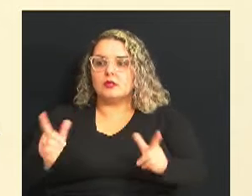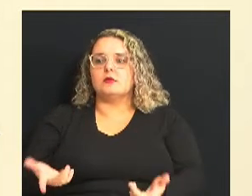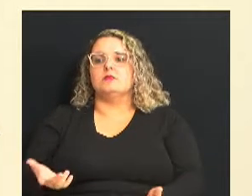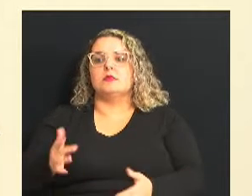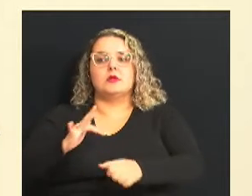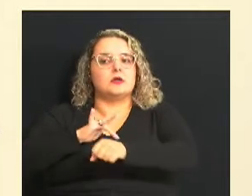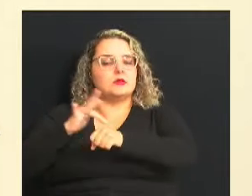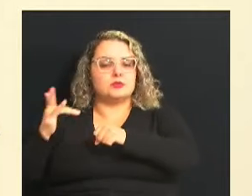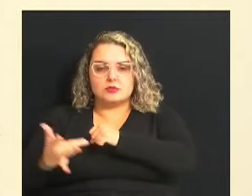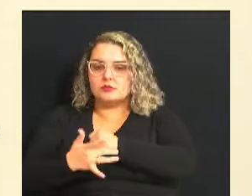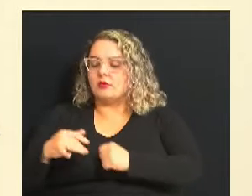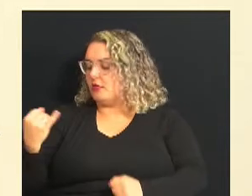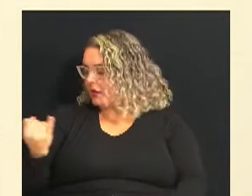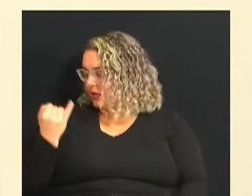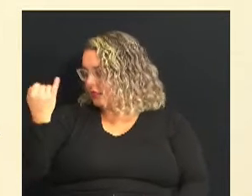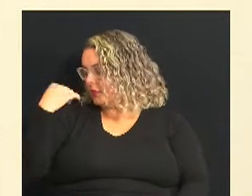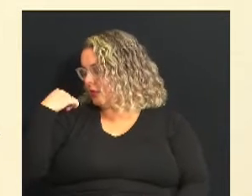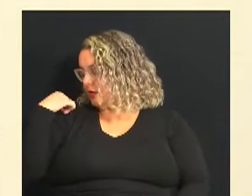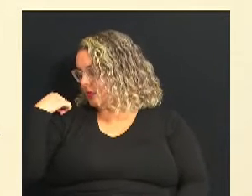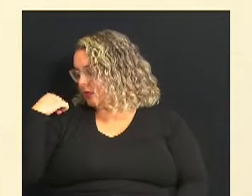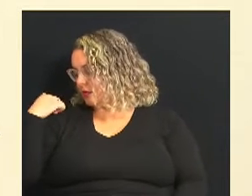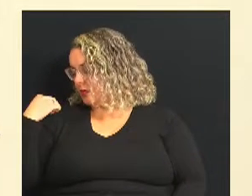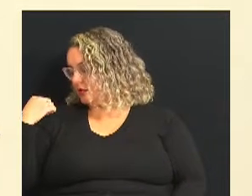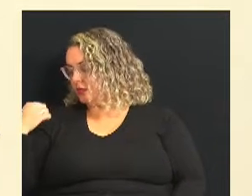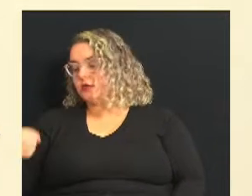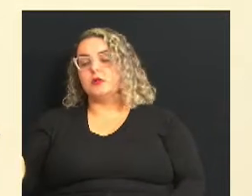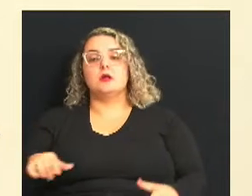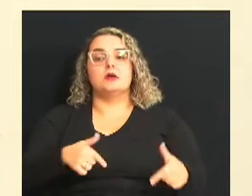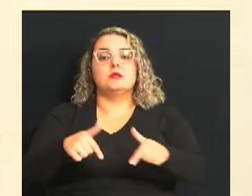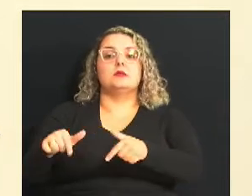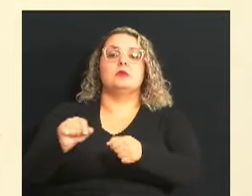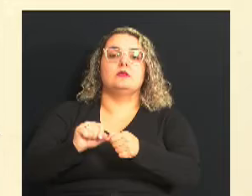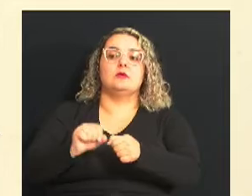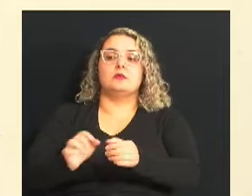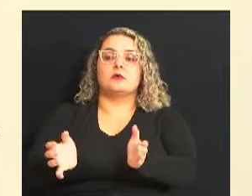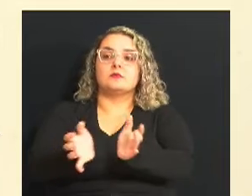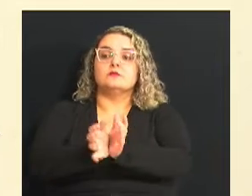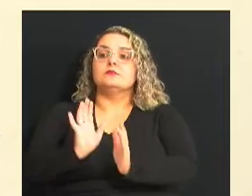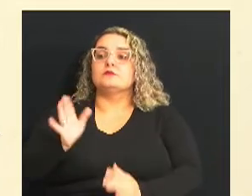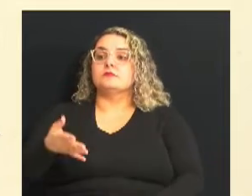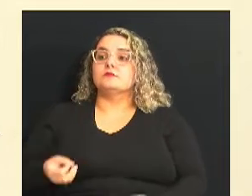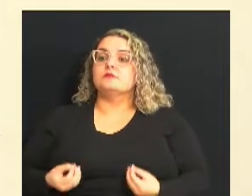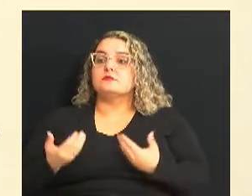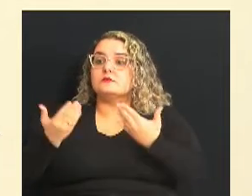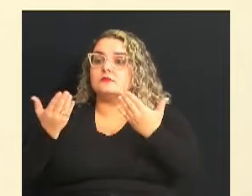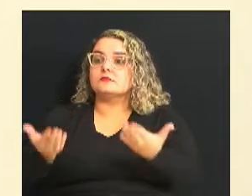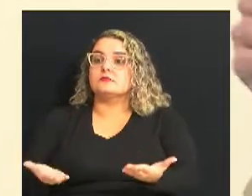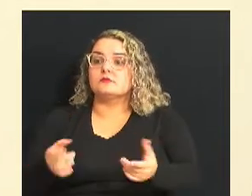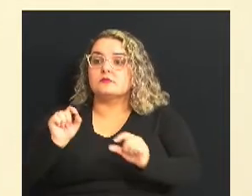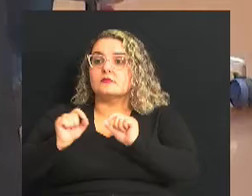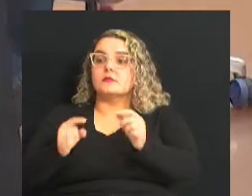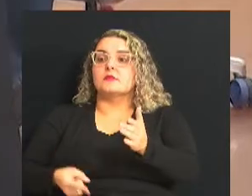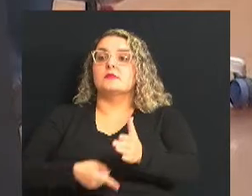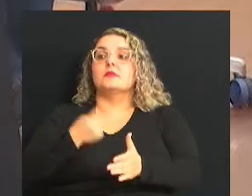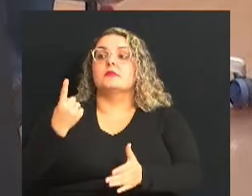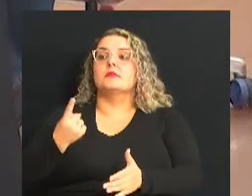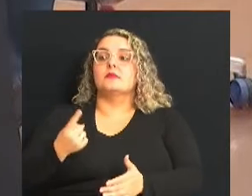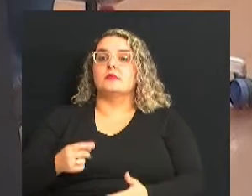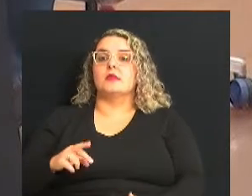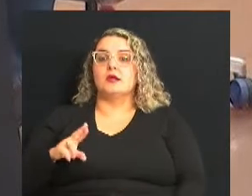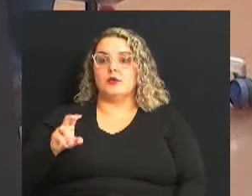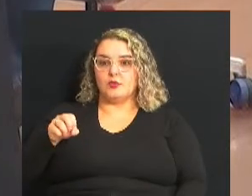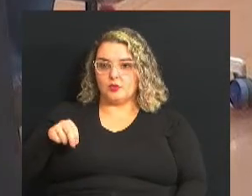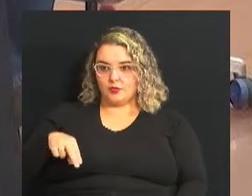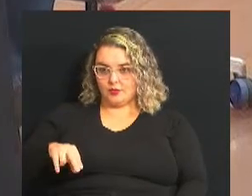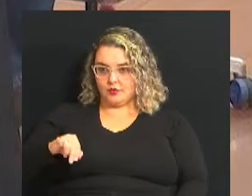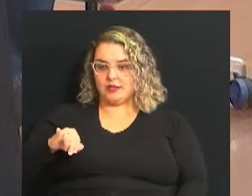Então é muito importante esse trabalho que é feito por essa equipe. E eu já passo para vocês aí, quem que vai ser o primeiro a falar? O Rony, O